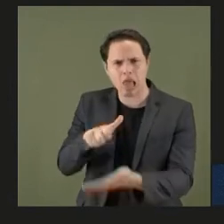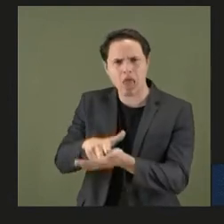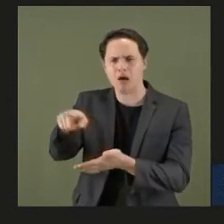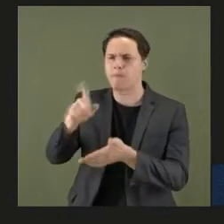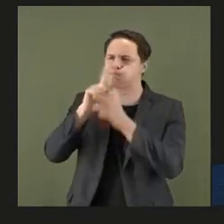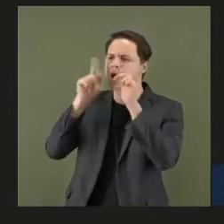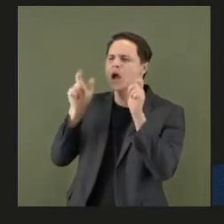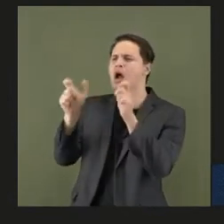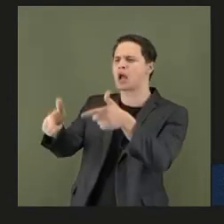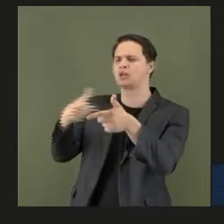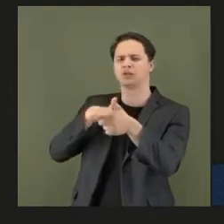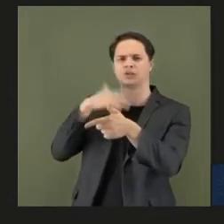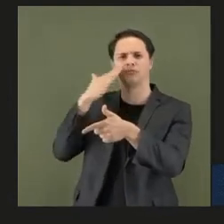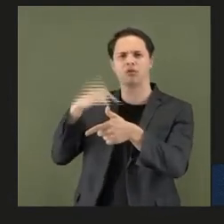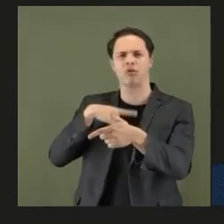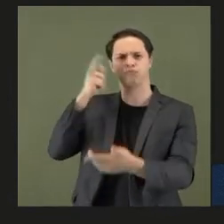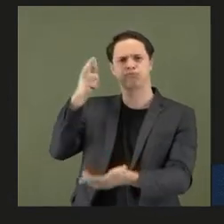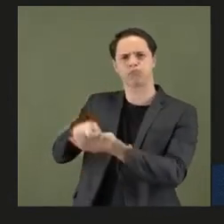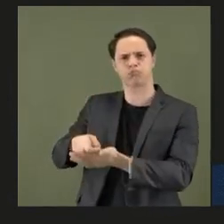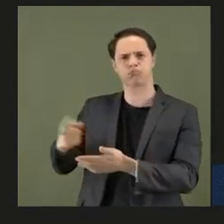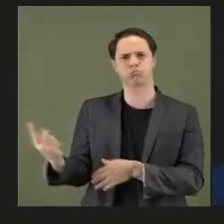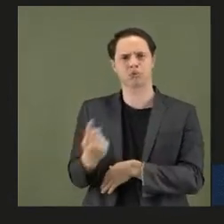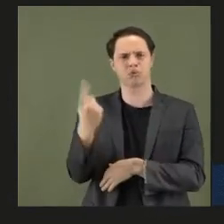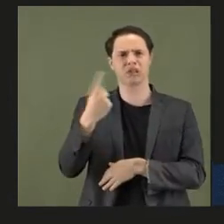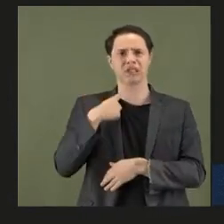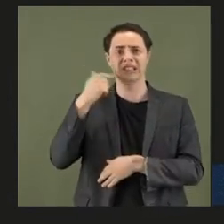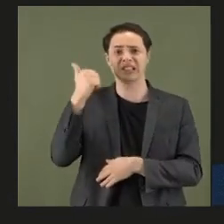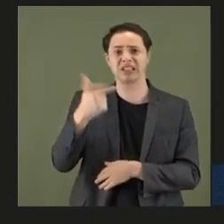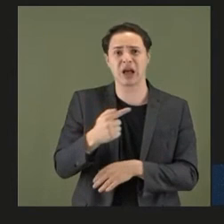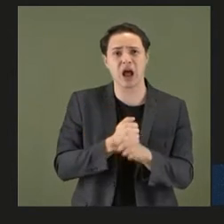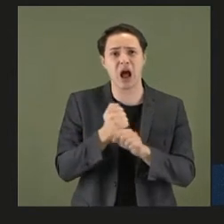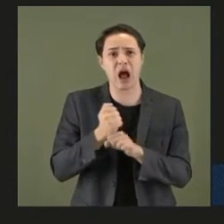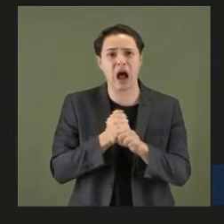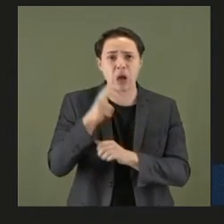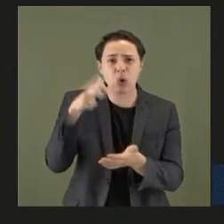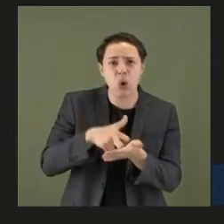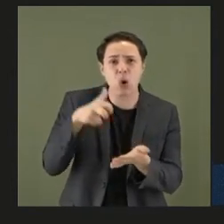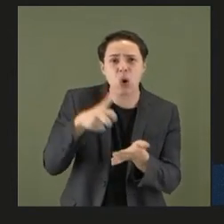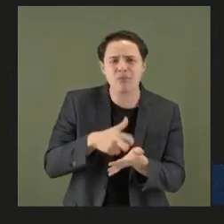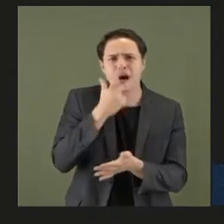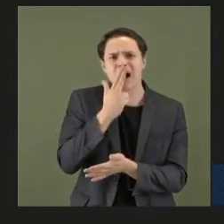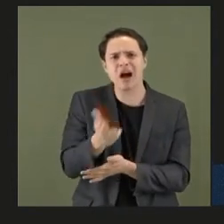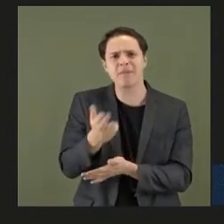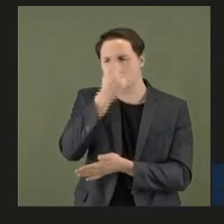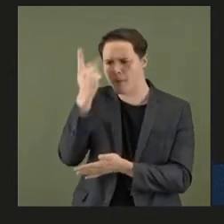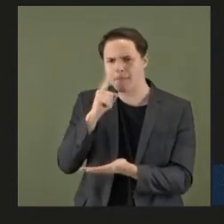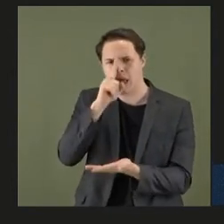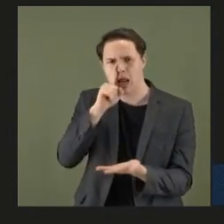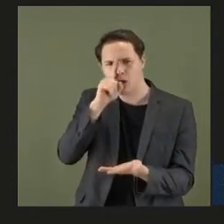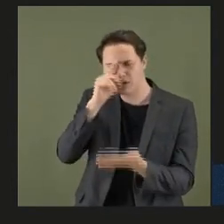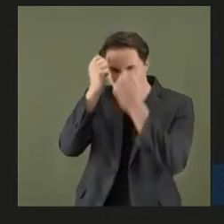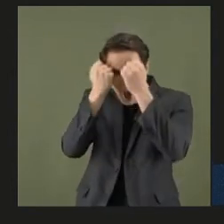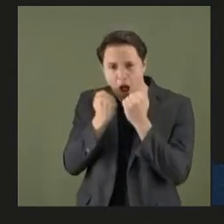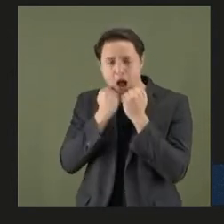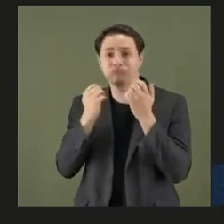num típico tribunal de exceção a 17 anos de prisão, como se fossem perigosos